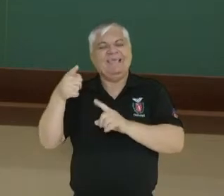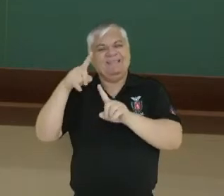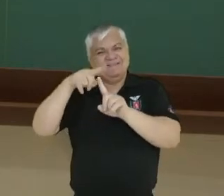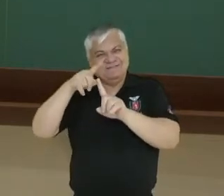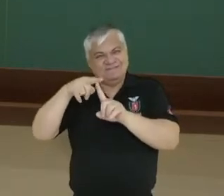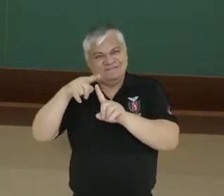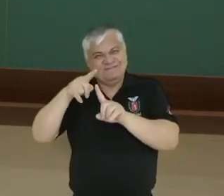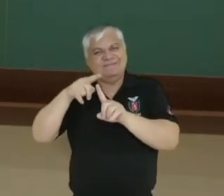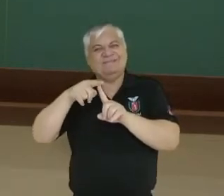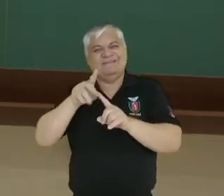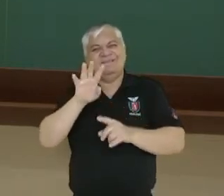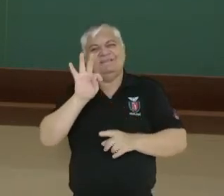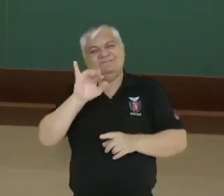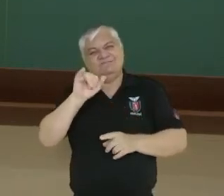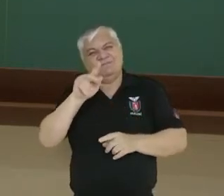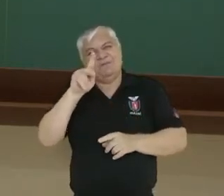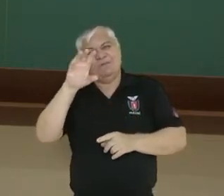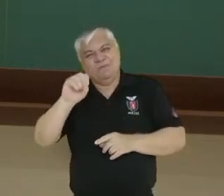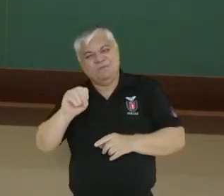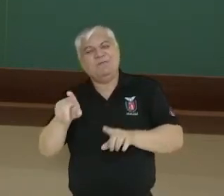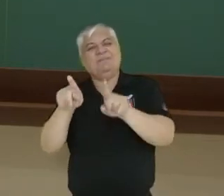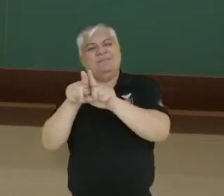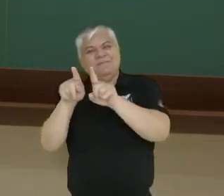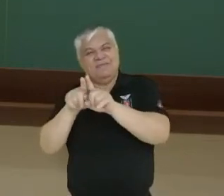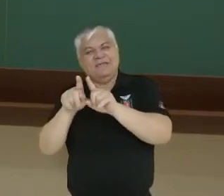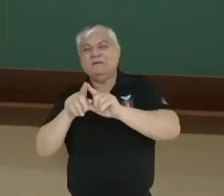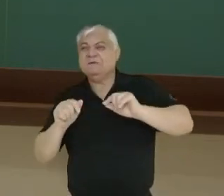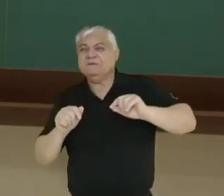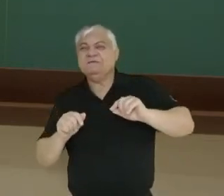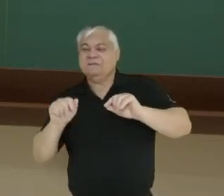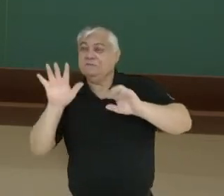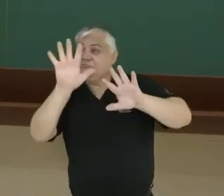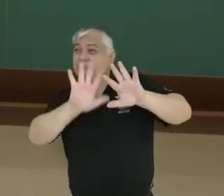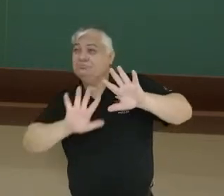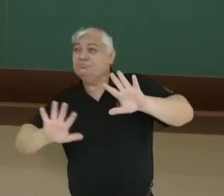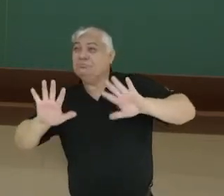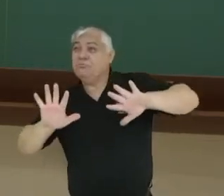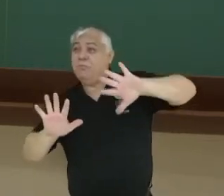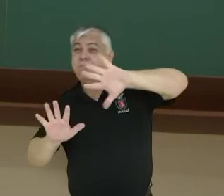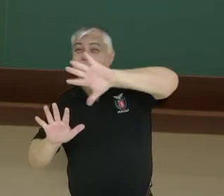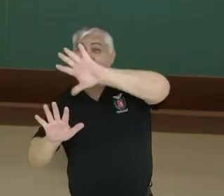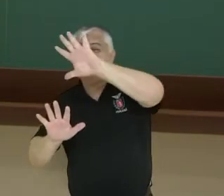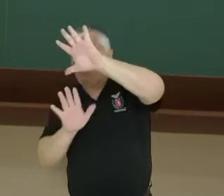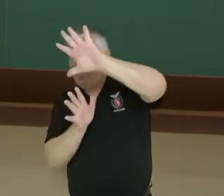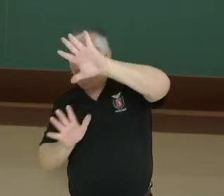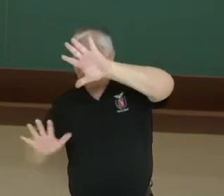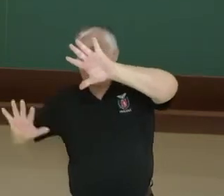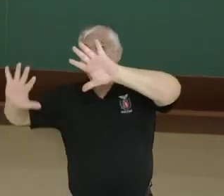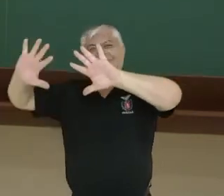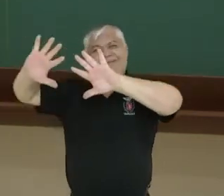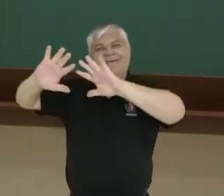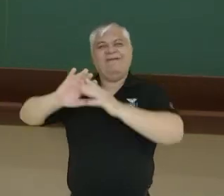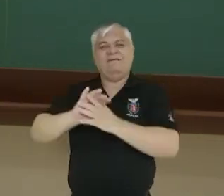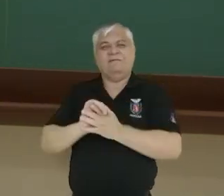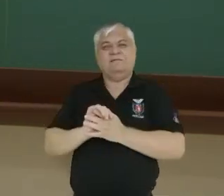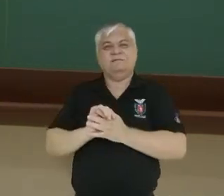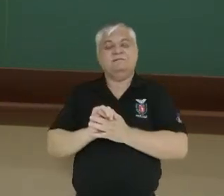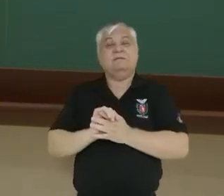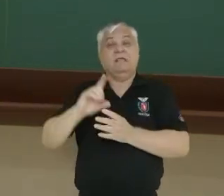também é chamado. Então, ocupa boa parte ali dos estados da região sudeste. Aí a gente vai ter